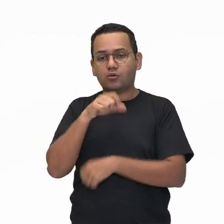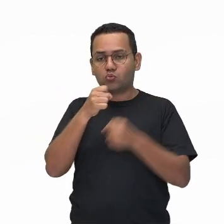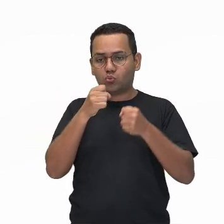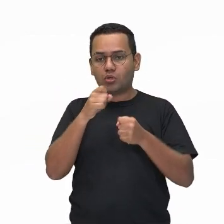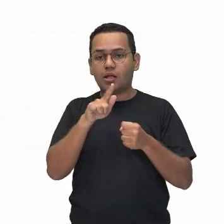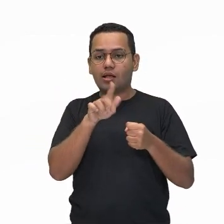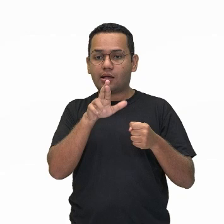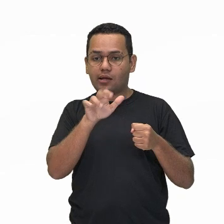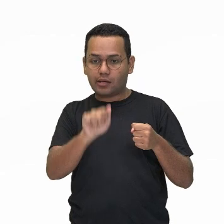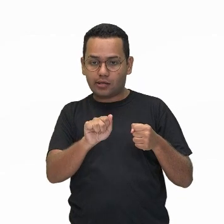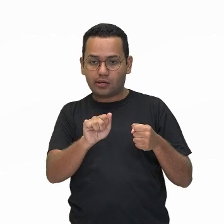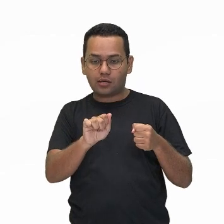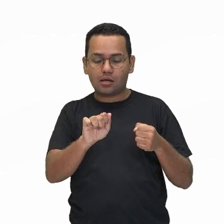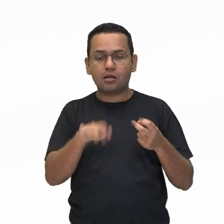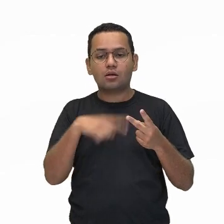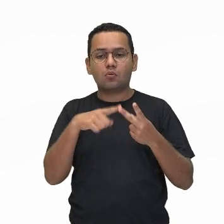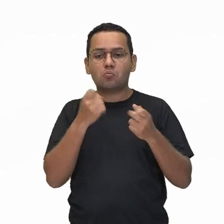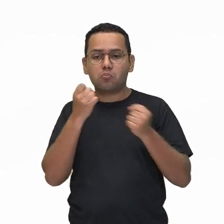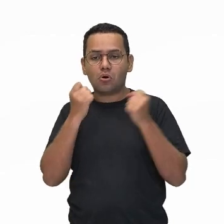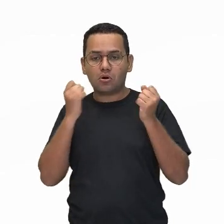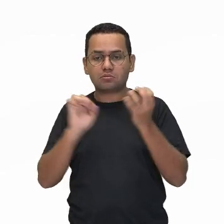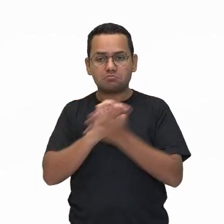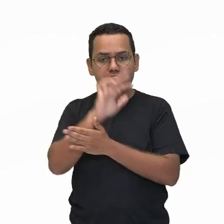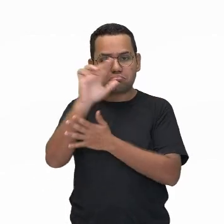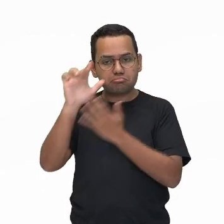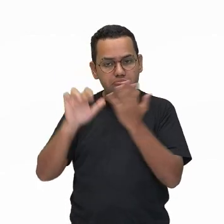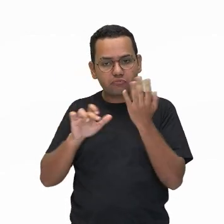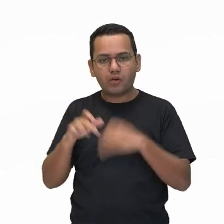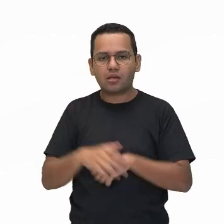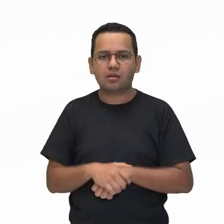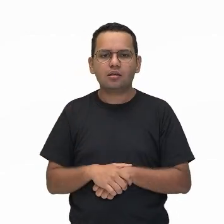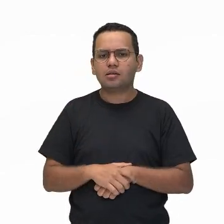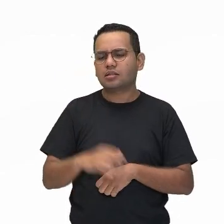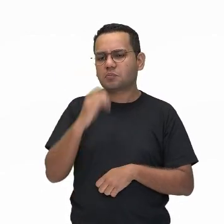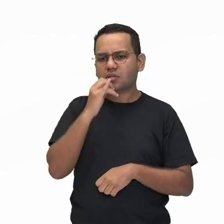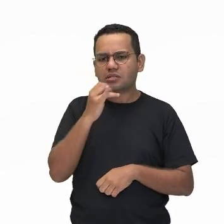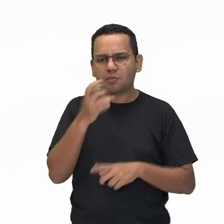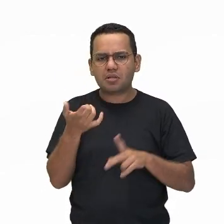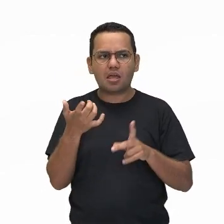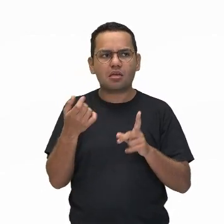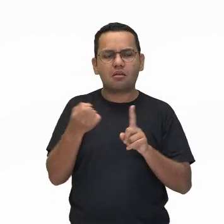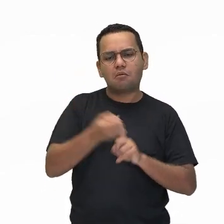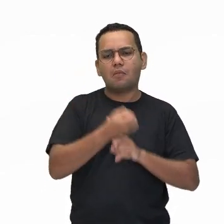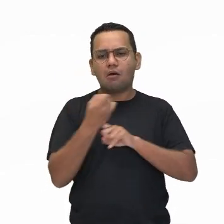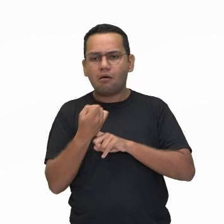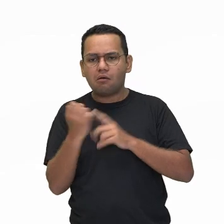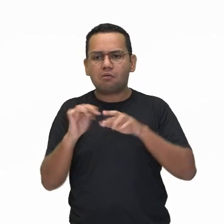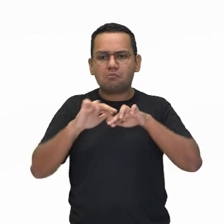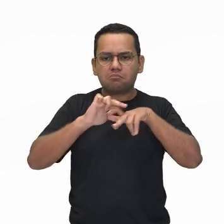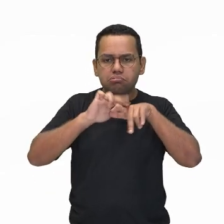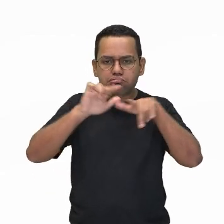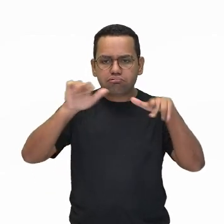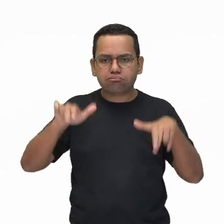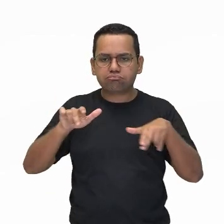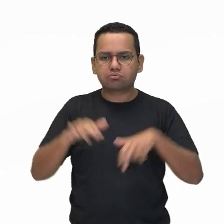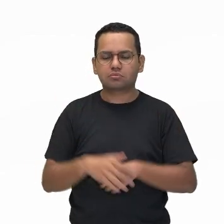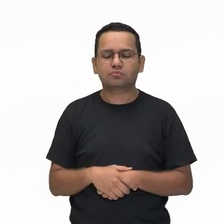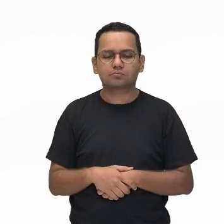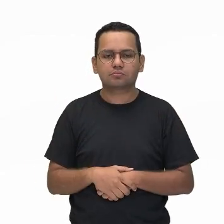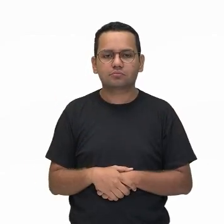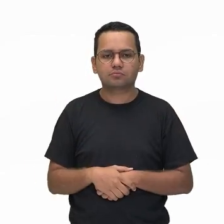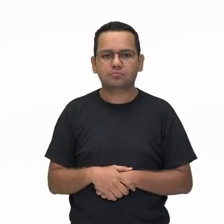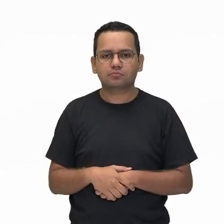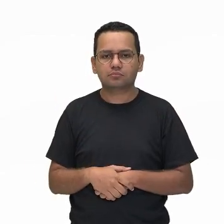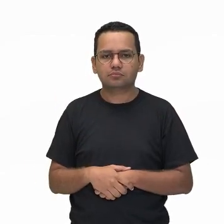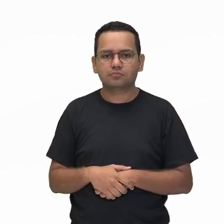do box também e utilizando estrugo chutes golpes e técnicas de travamento das articulações então